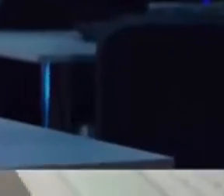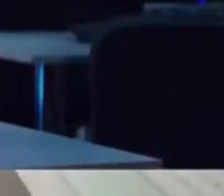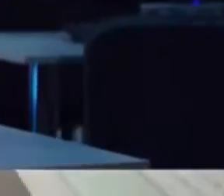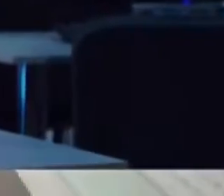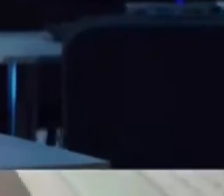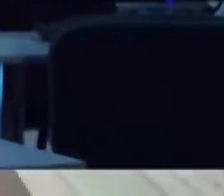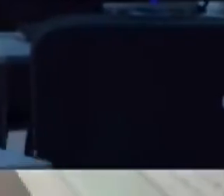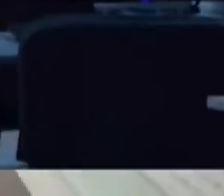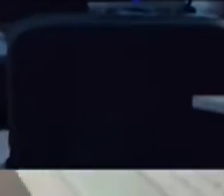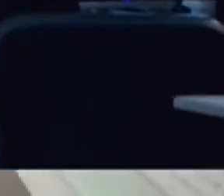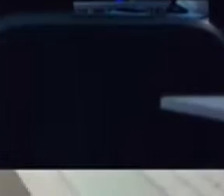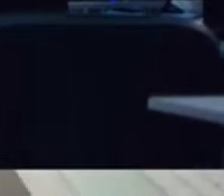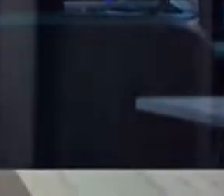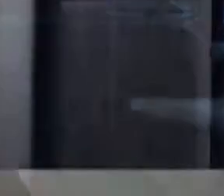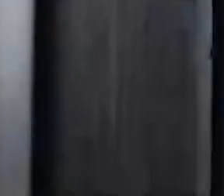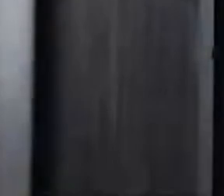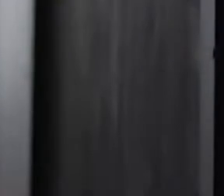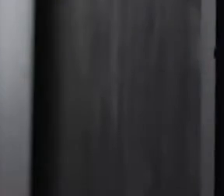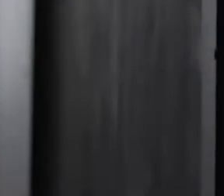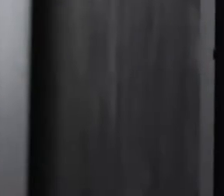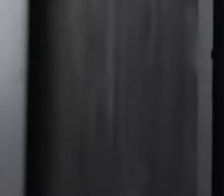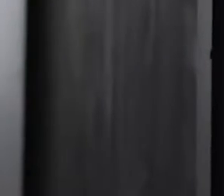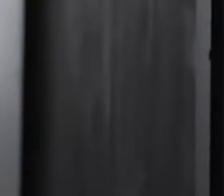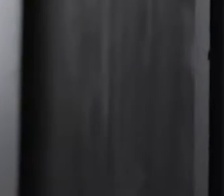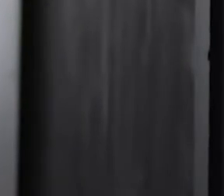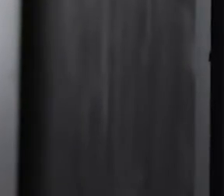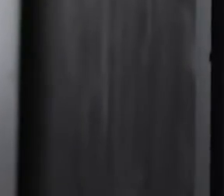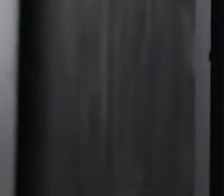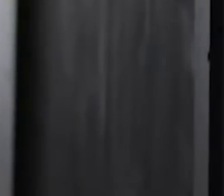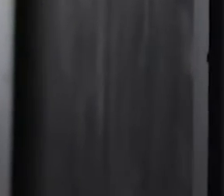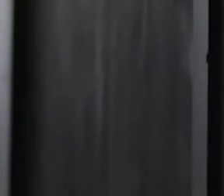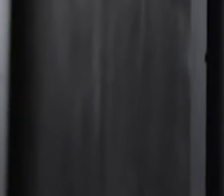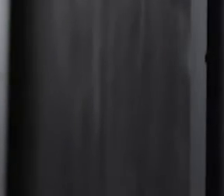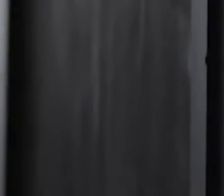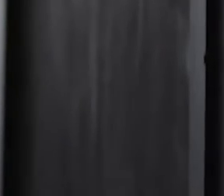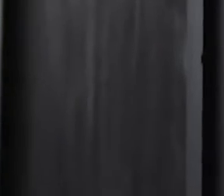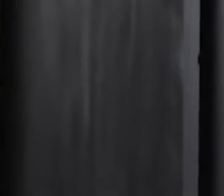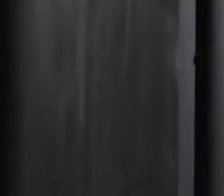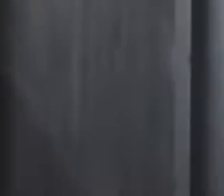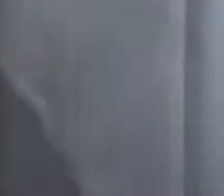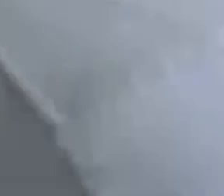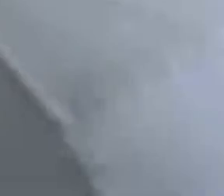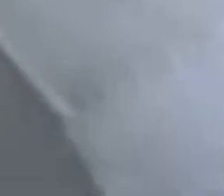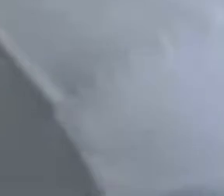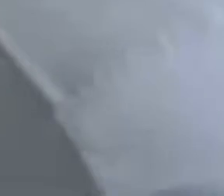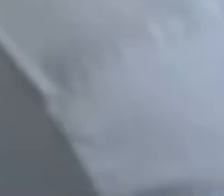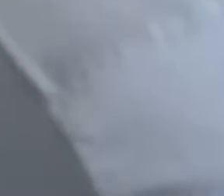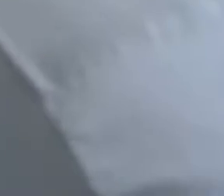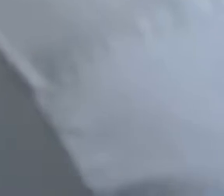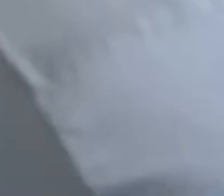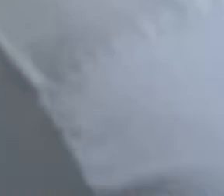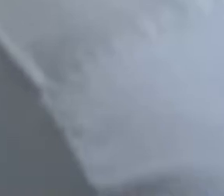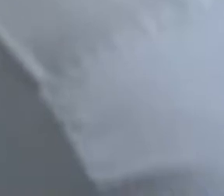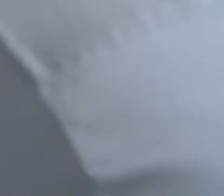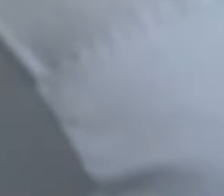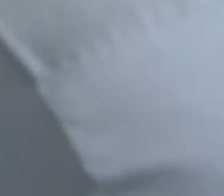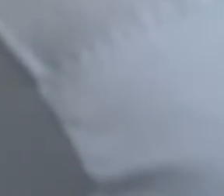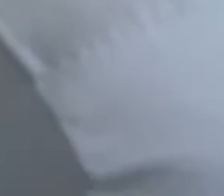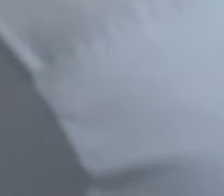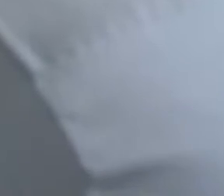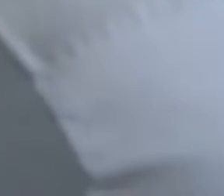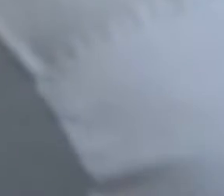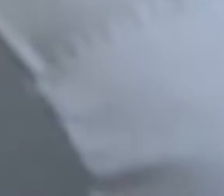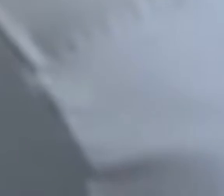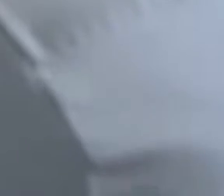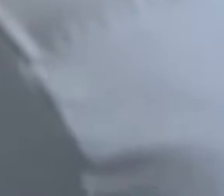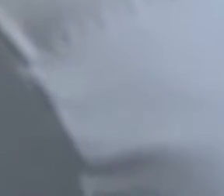corretora também, e você declara essa compra e só vai pagar imposto de renda quando vender